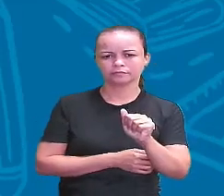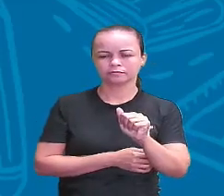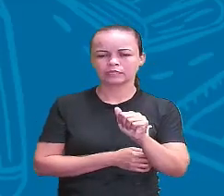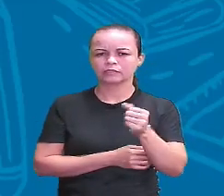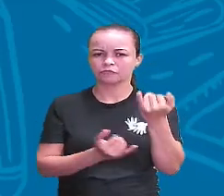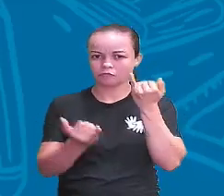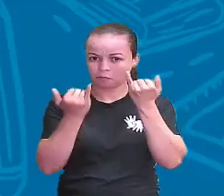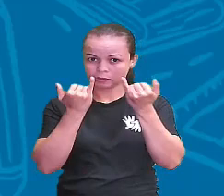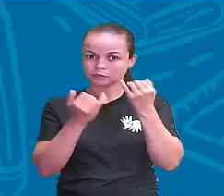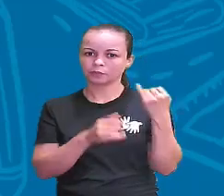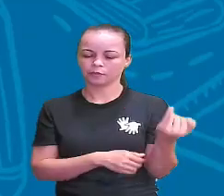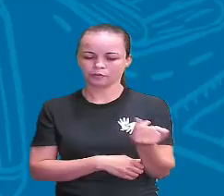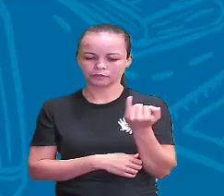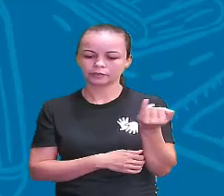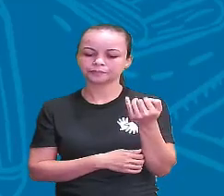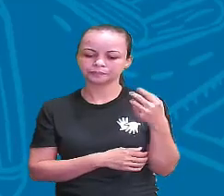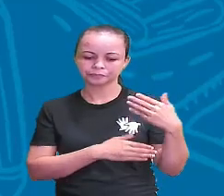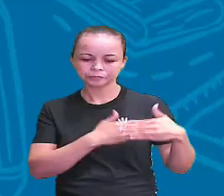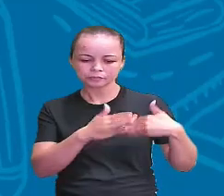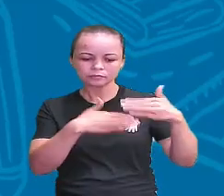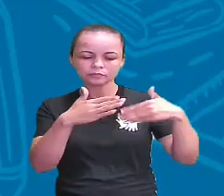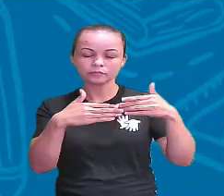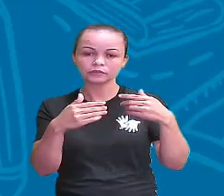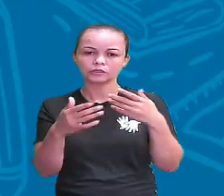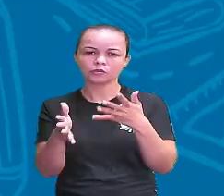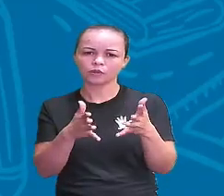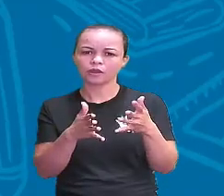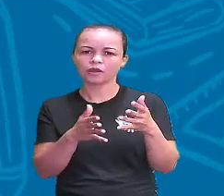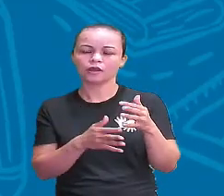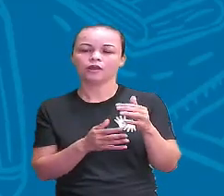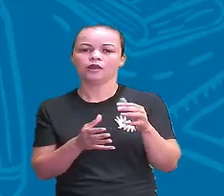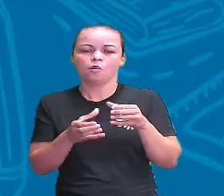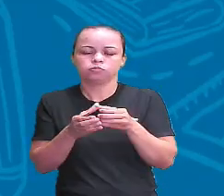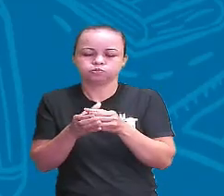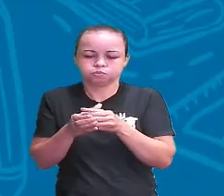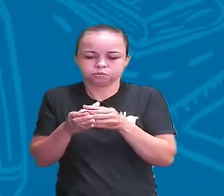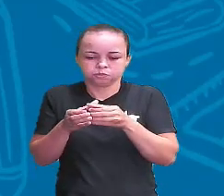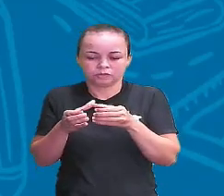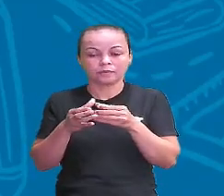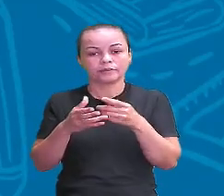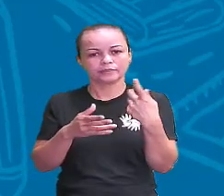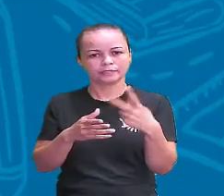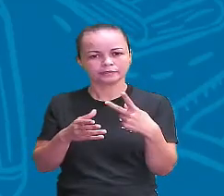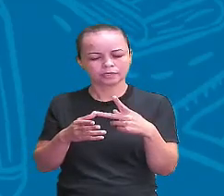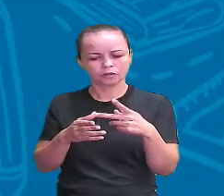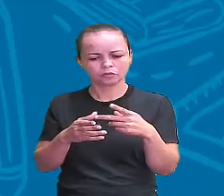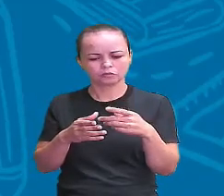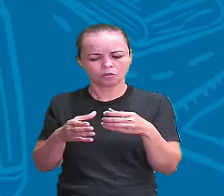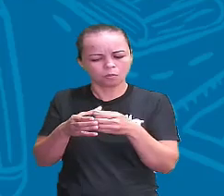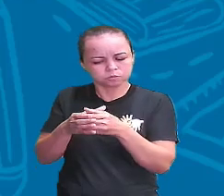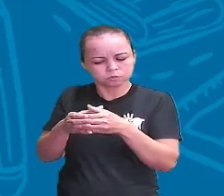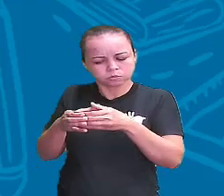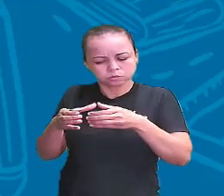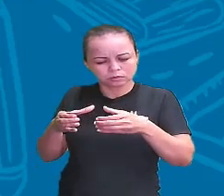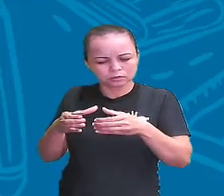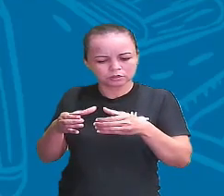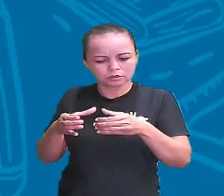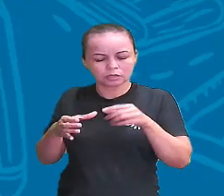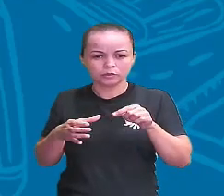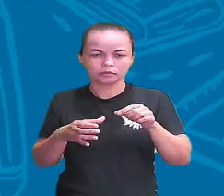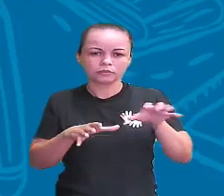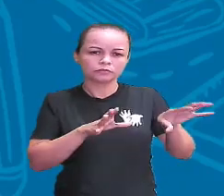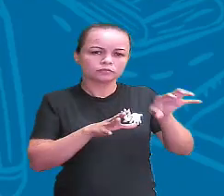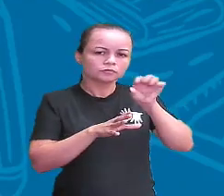uma semelhança lá com o processo fermentativo, com a fermentação. É isso que você ouviu. Fermentação e